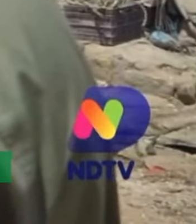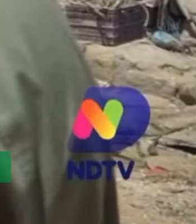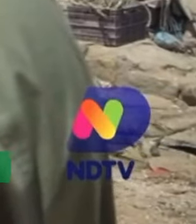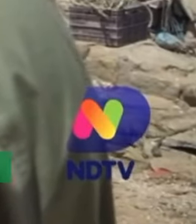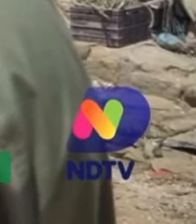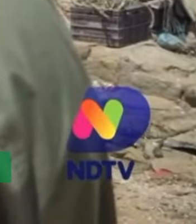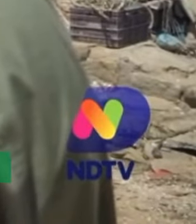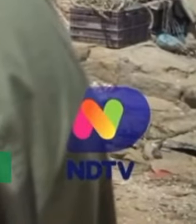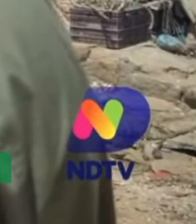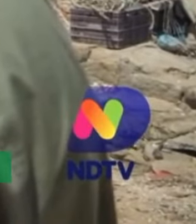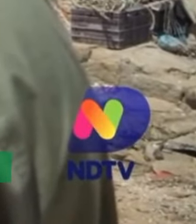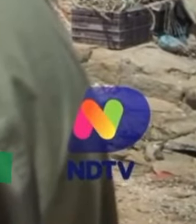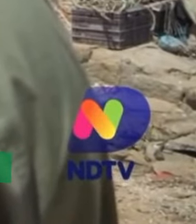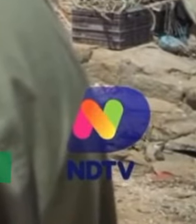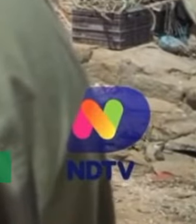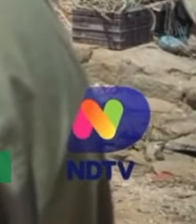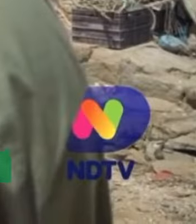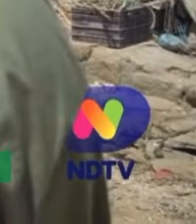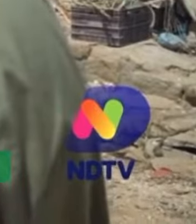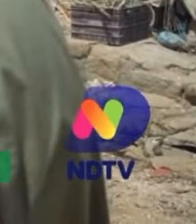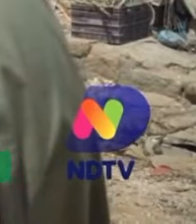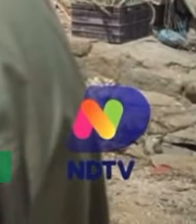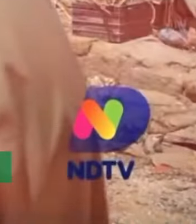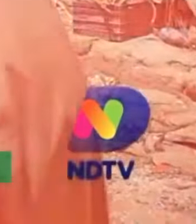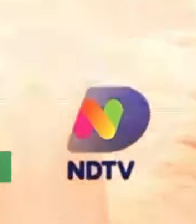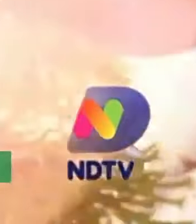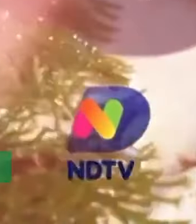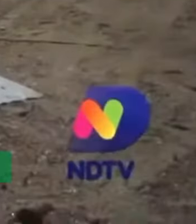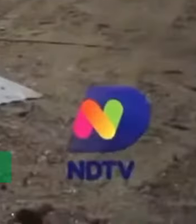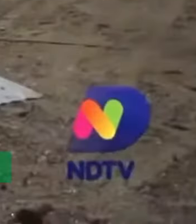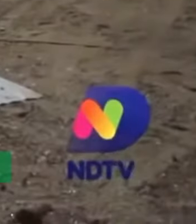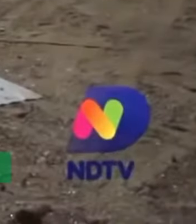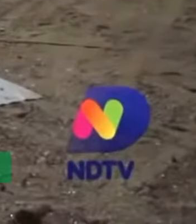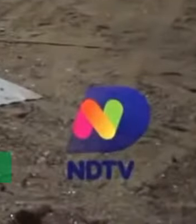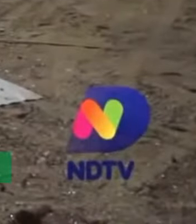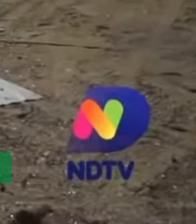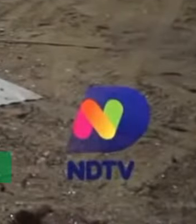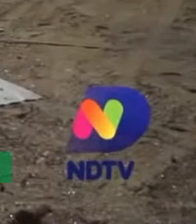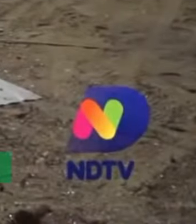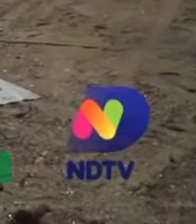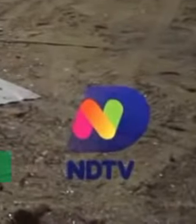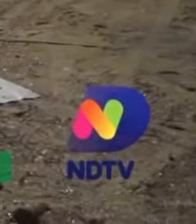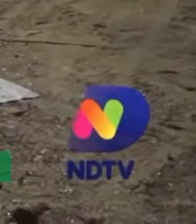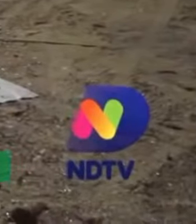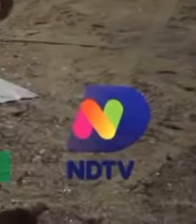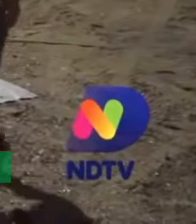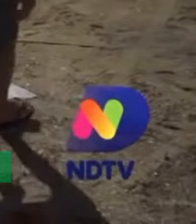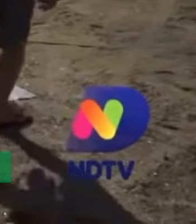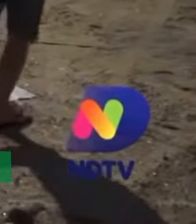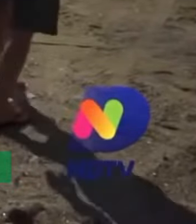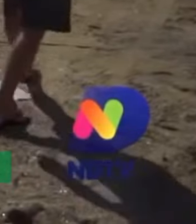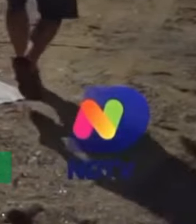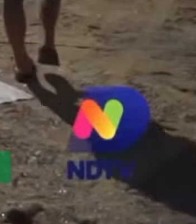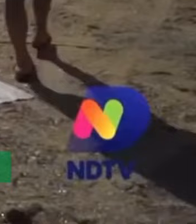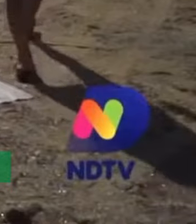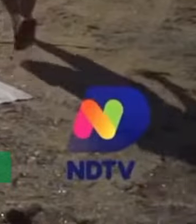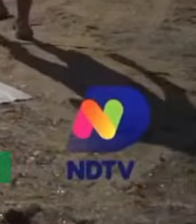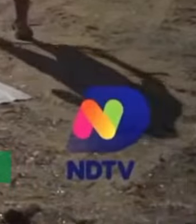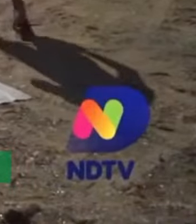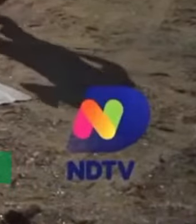é suficiente para a viabilidade econômica dessa espécie. A autorização para o início da produção da macroalga